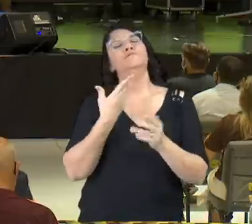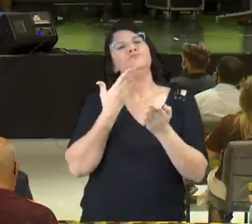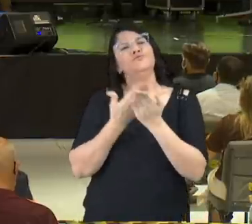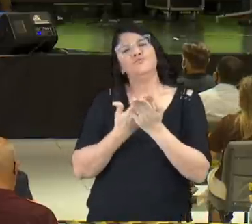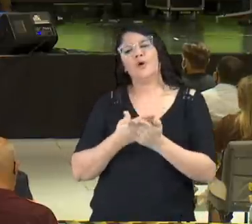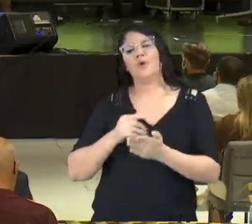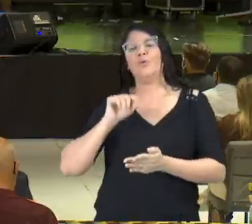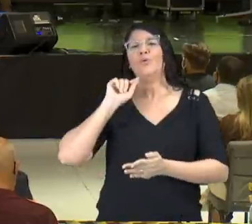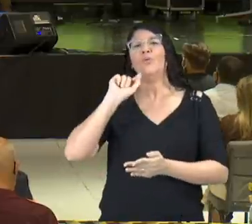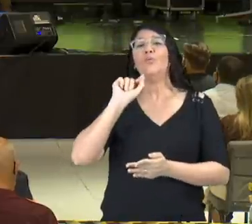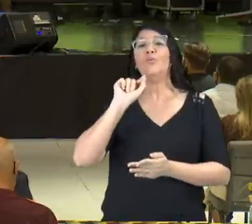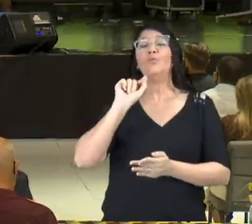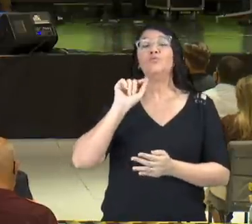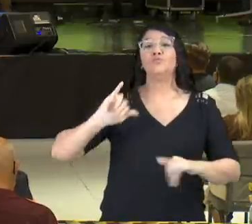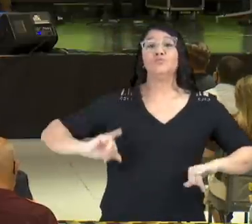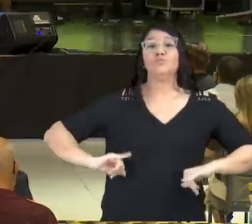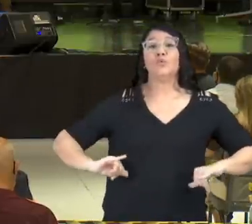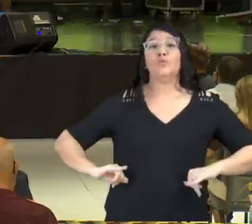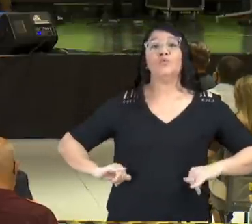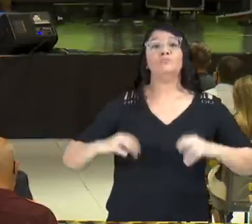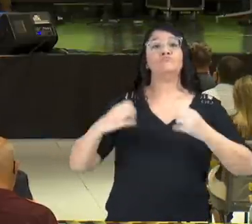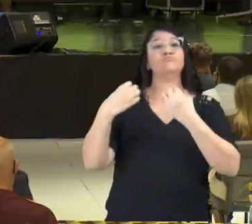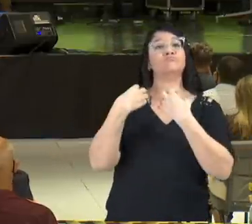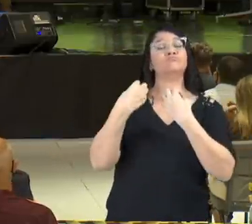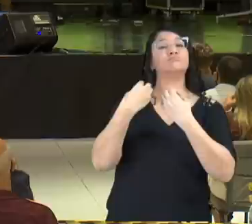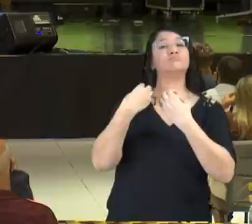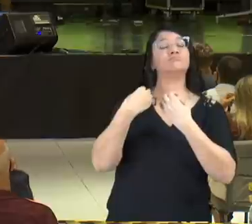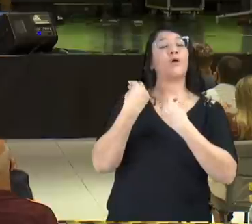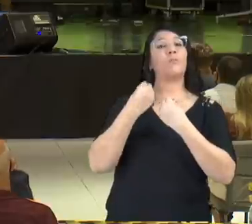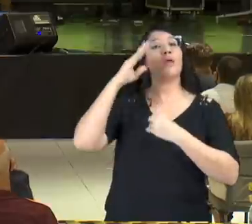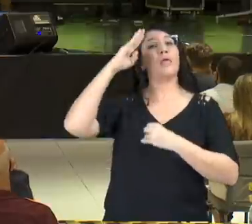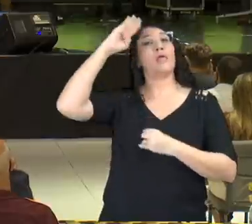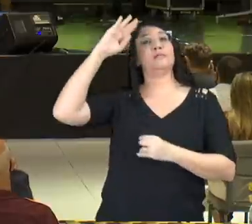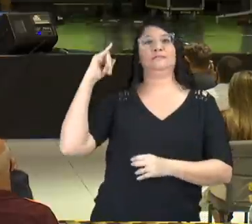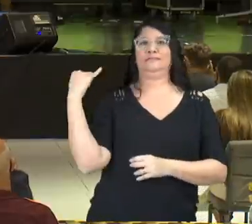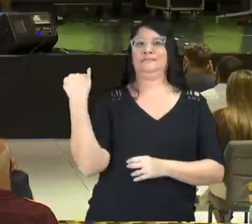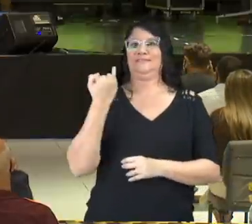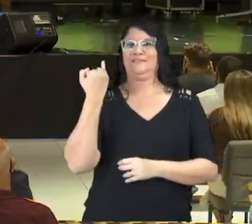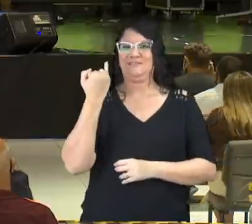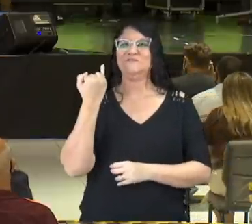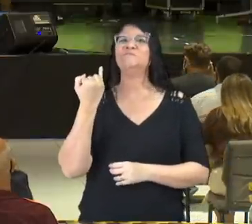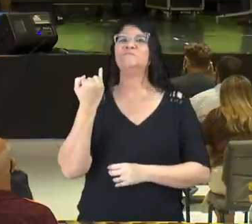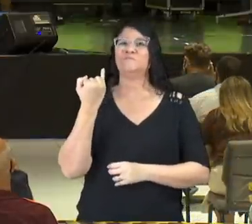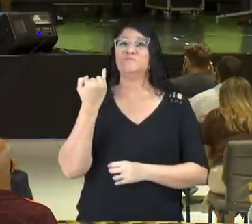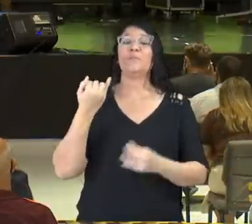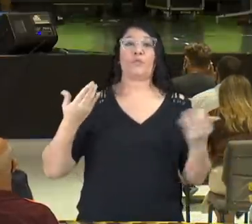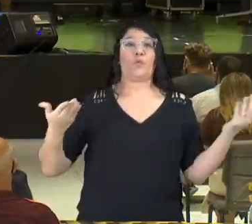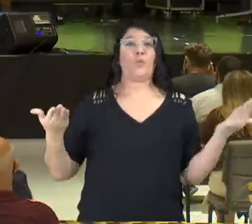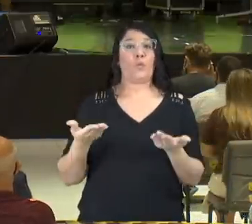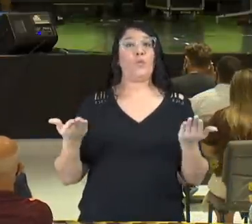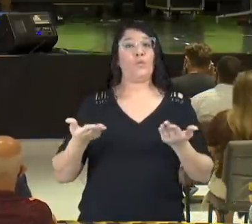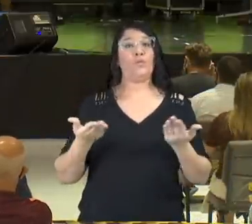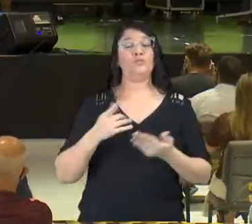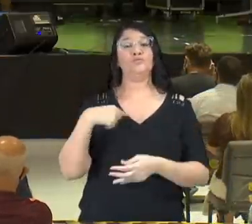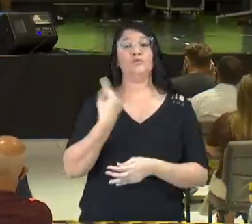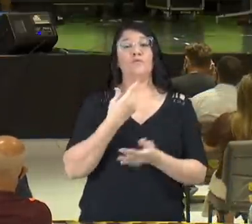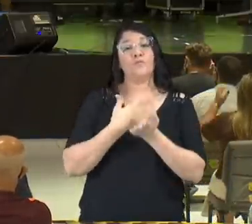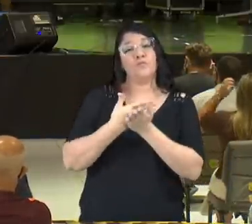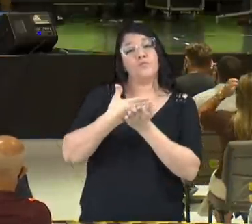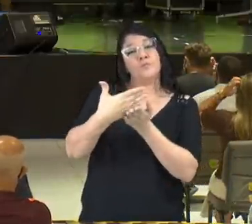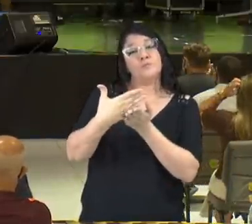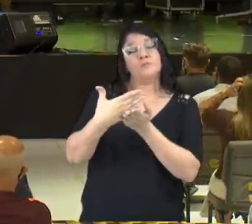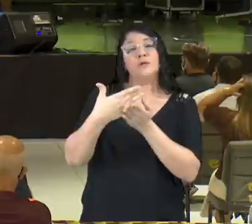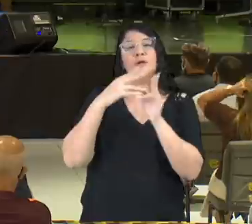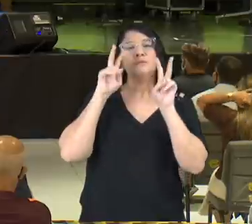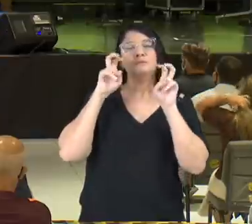que os sofrimentos ensinam sobre a essencialidade, sobre o que é essencial. Hoje nós vamos começar a série, daqui a